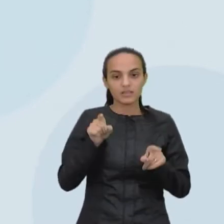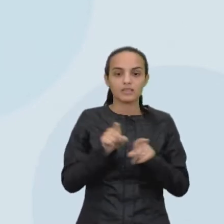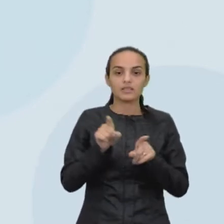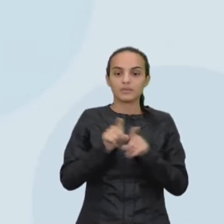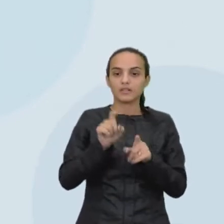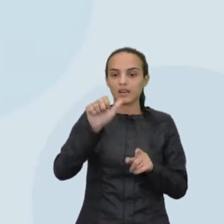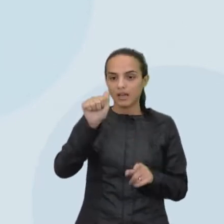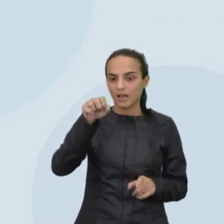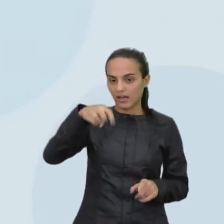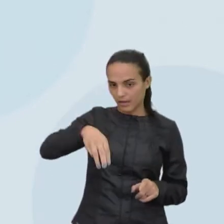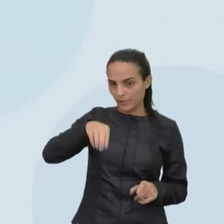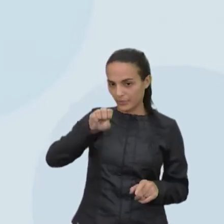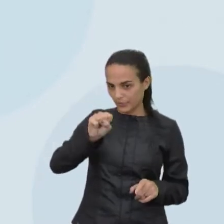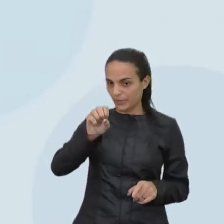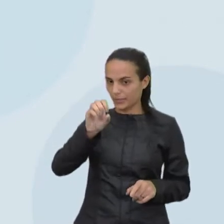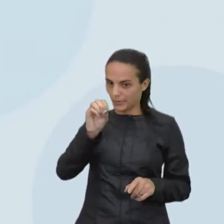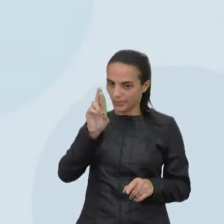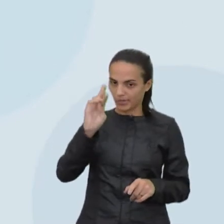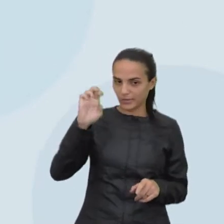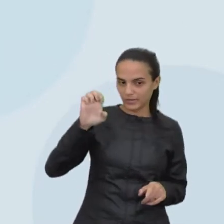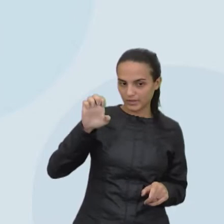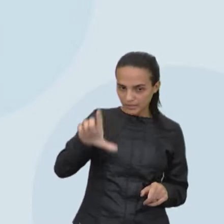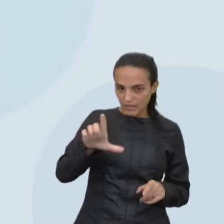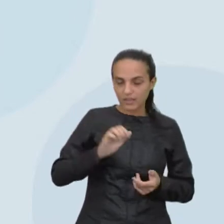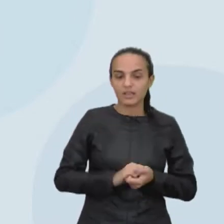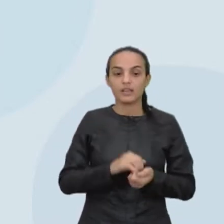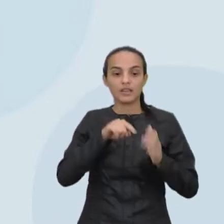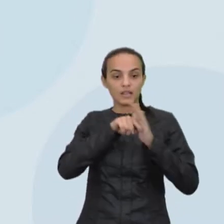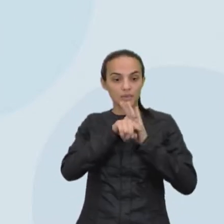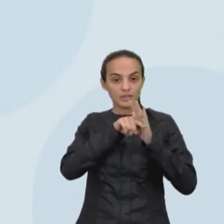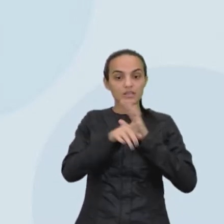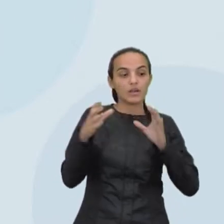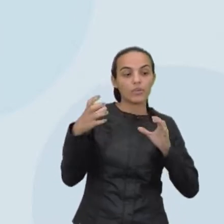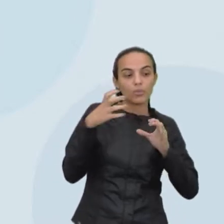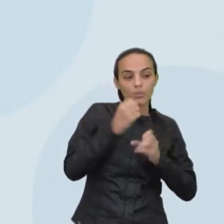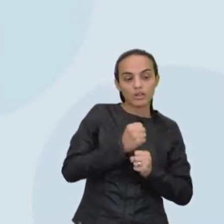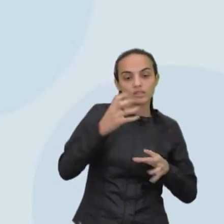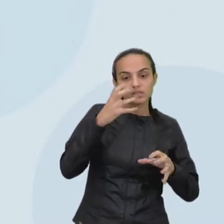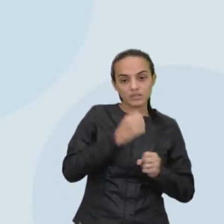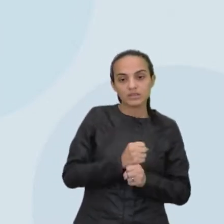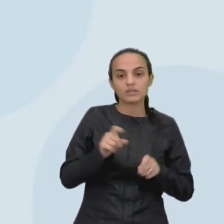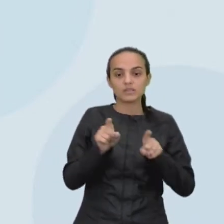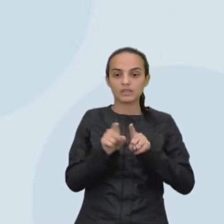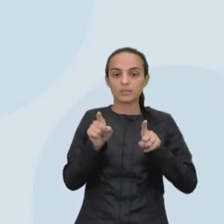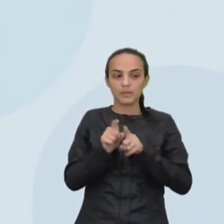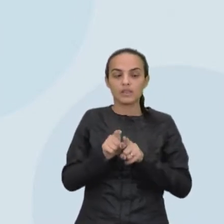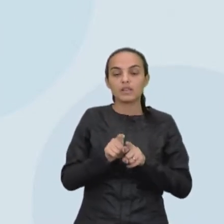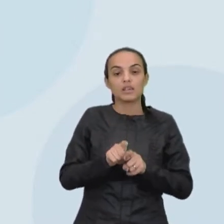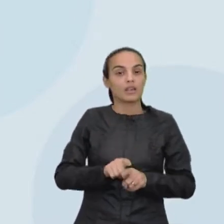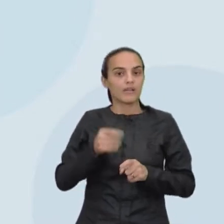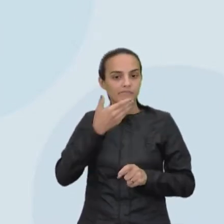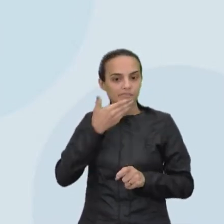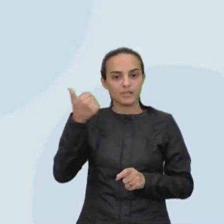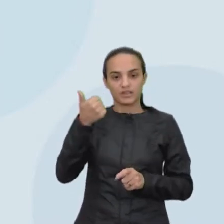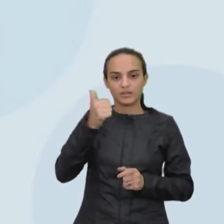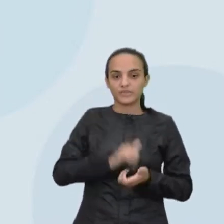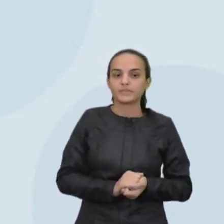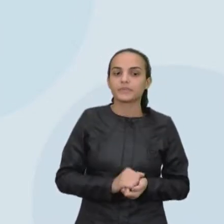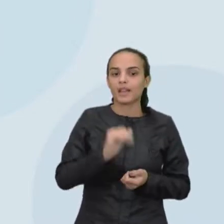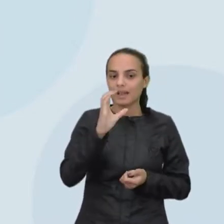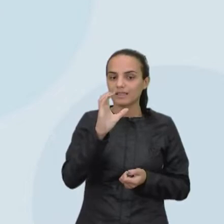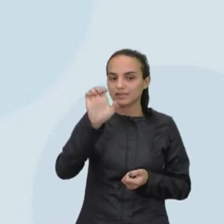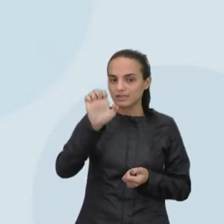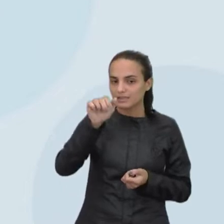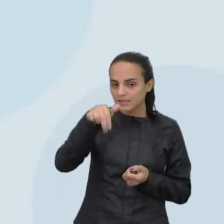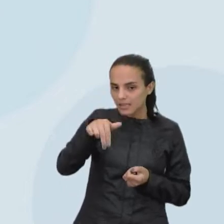a amostral, tá ok? Temos a pesquisa quantitativa e a qualitativa, tá ok? A pesquisa censitária,